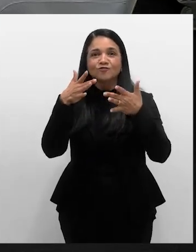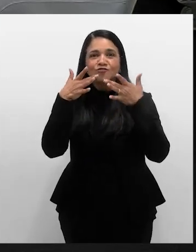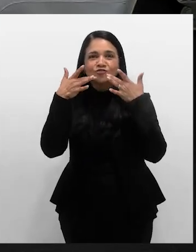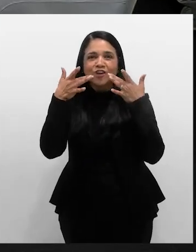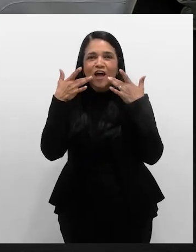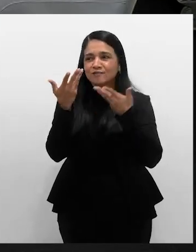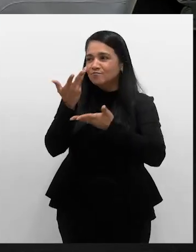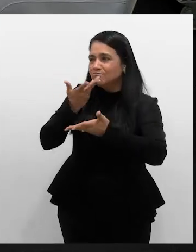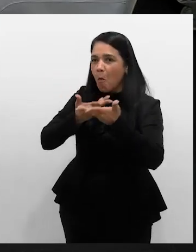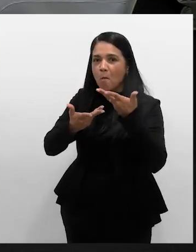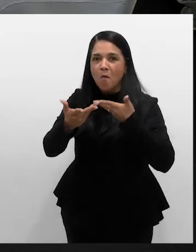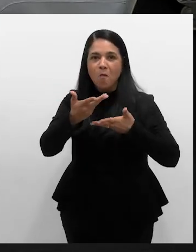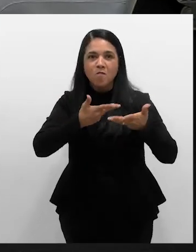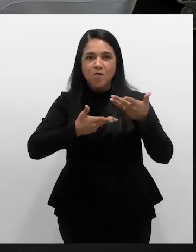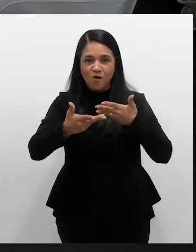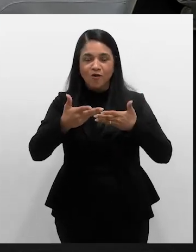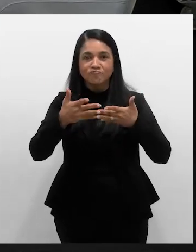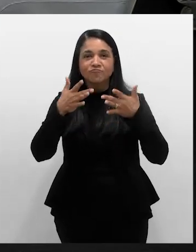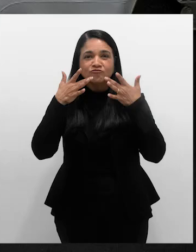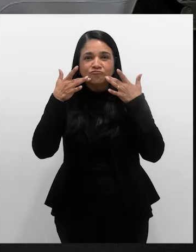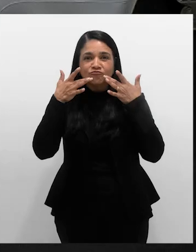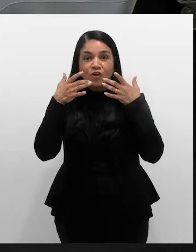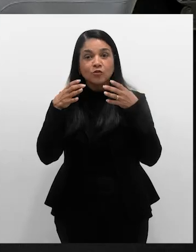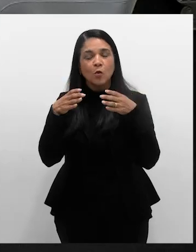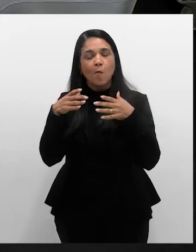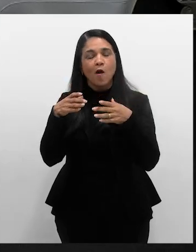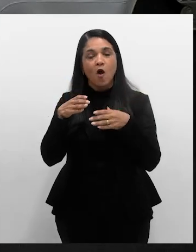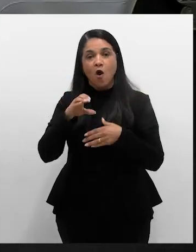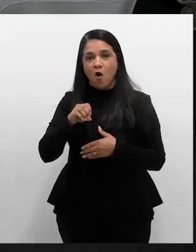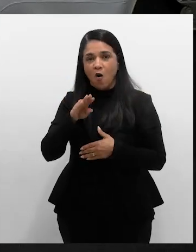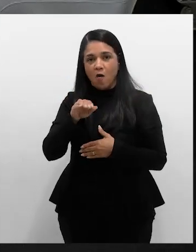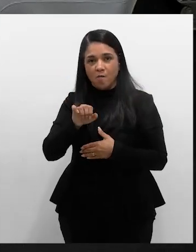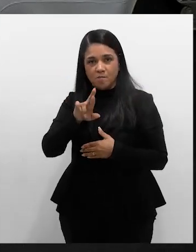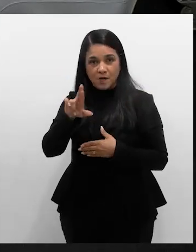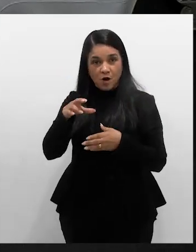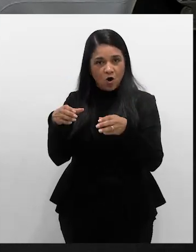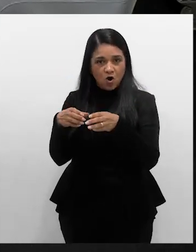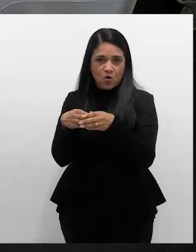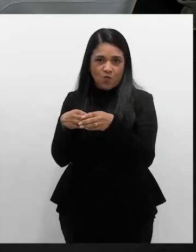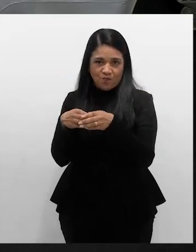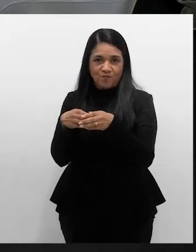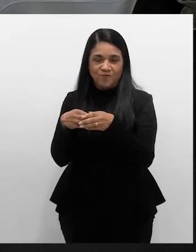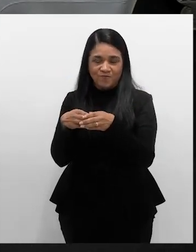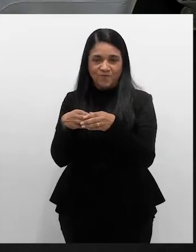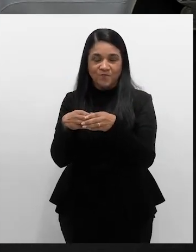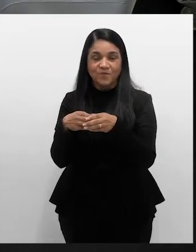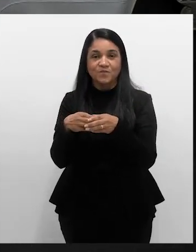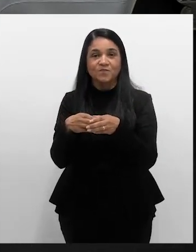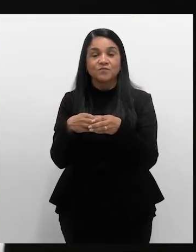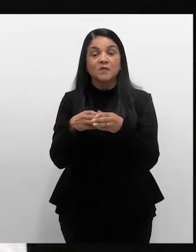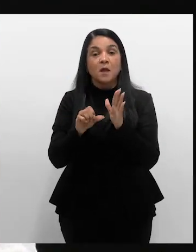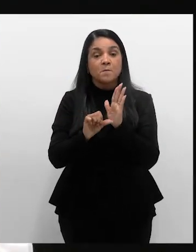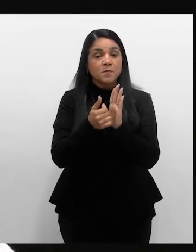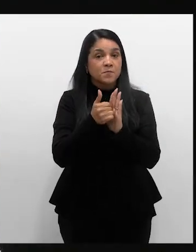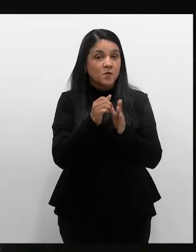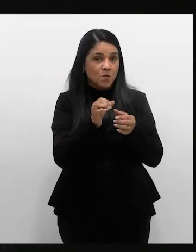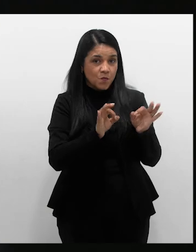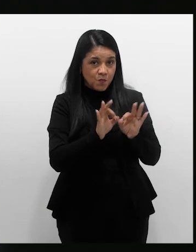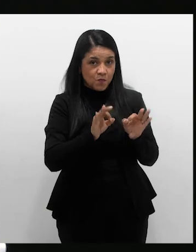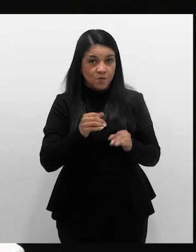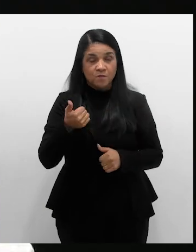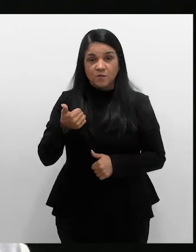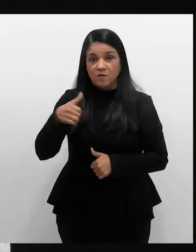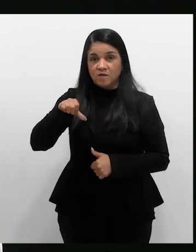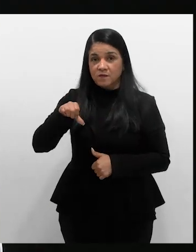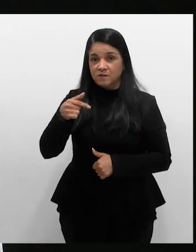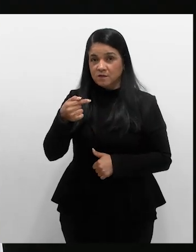jogo do teatro, né? Por isso que teatro se faz junto, é uma obra coletiva. Claro. Ainda que você esteja só em cena, ele é coletivo, claro. Não é? A primeira montagem,